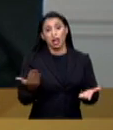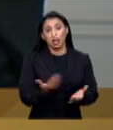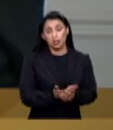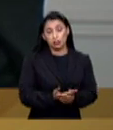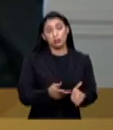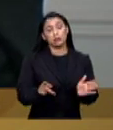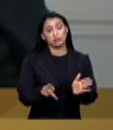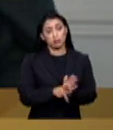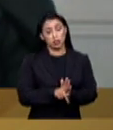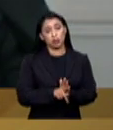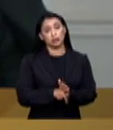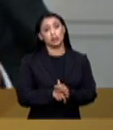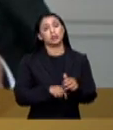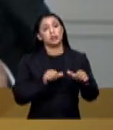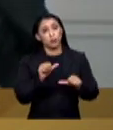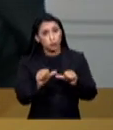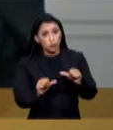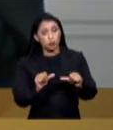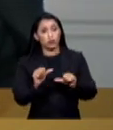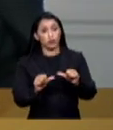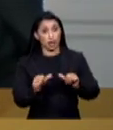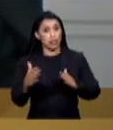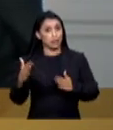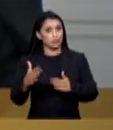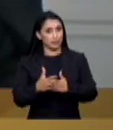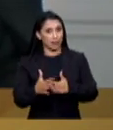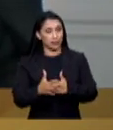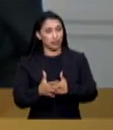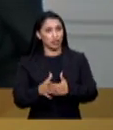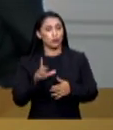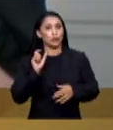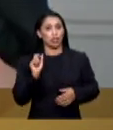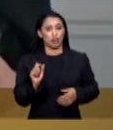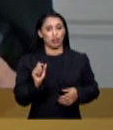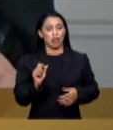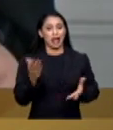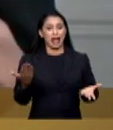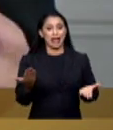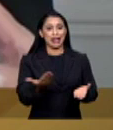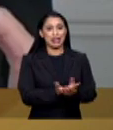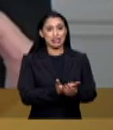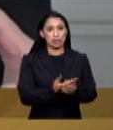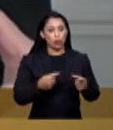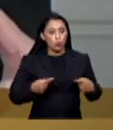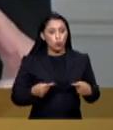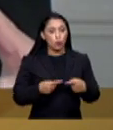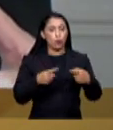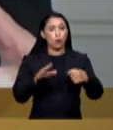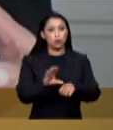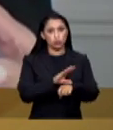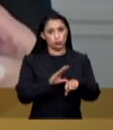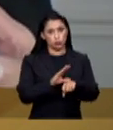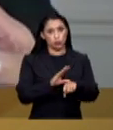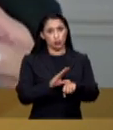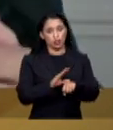sejam manejadas. Limita o exercício dessa ação constitucional.